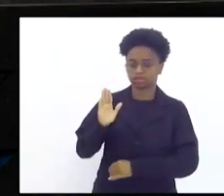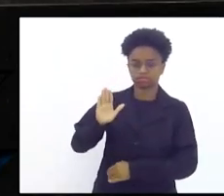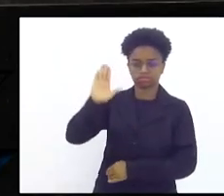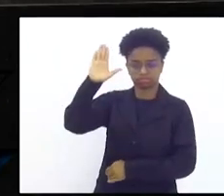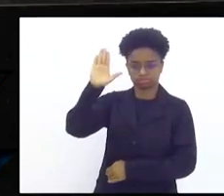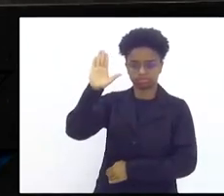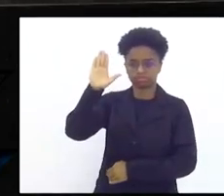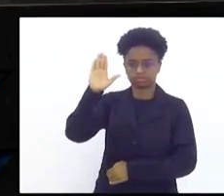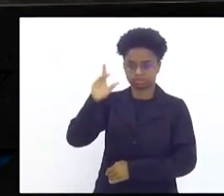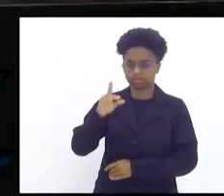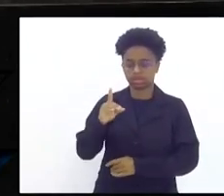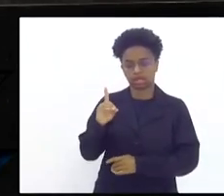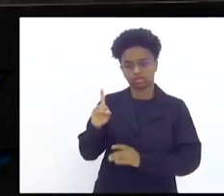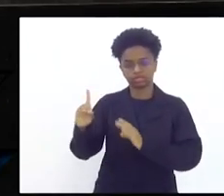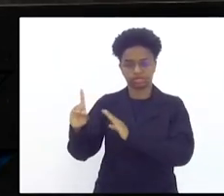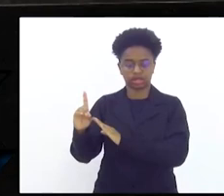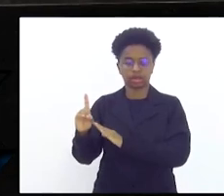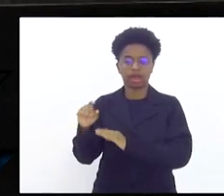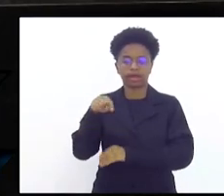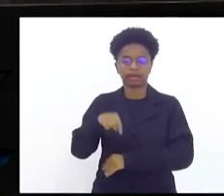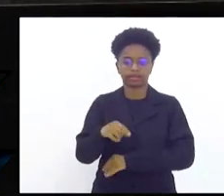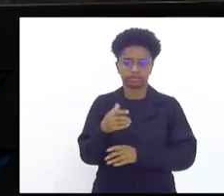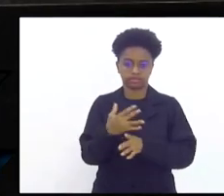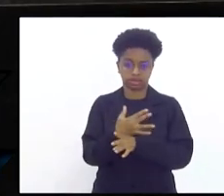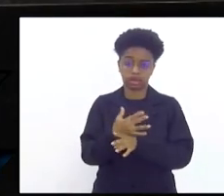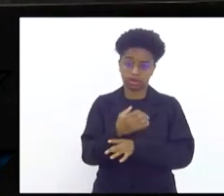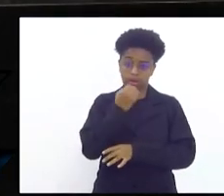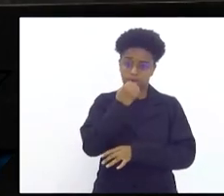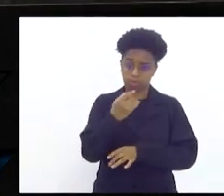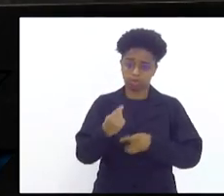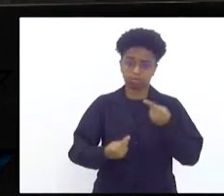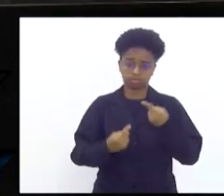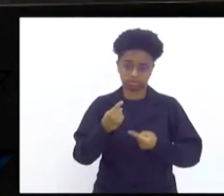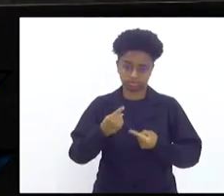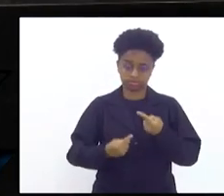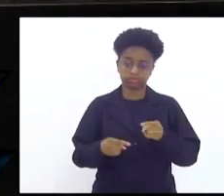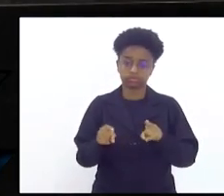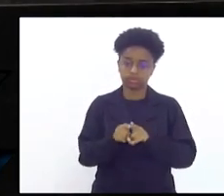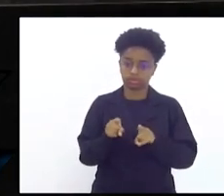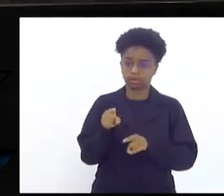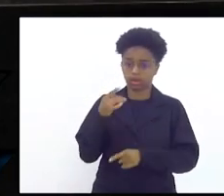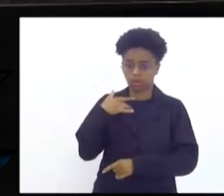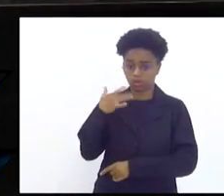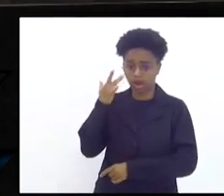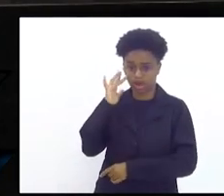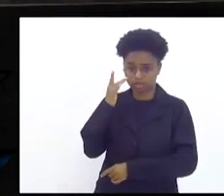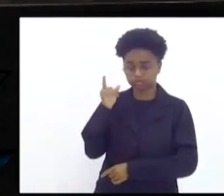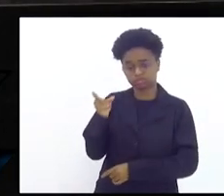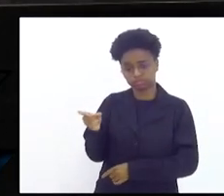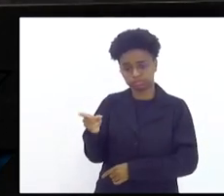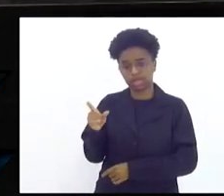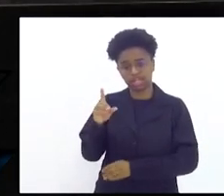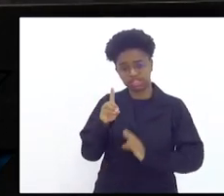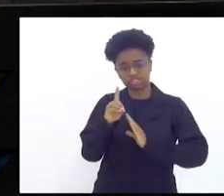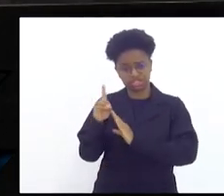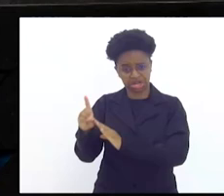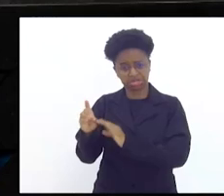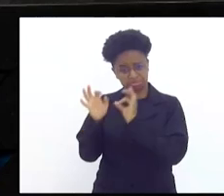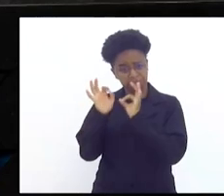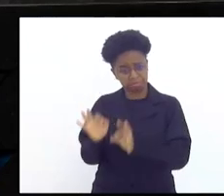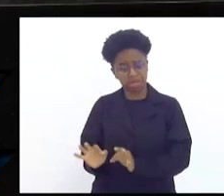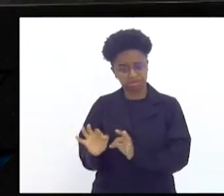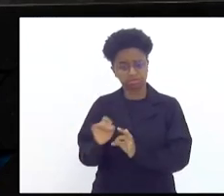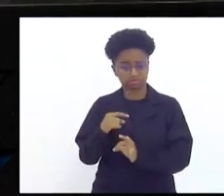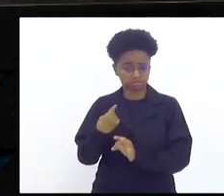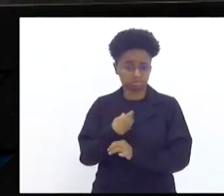da extrema-direita aqui na cidade será um bom debate né Eu acho que vossa excelência é um é extrema direita raiz assim